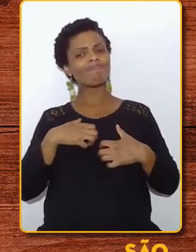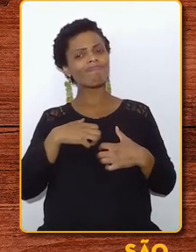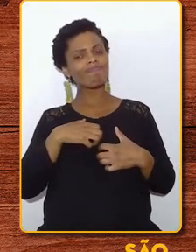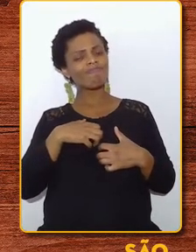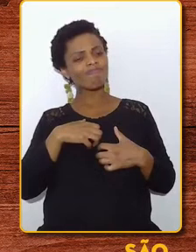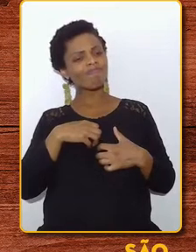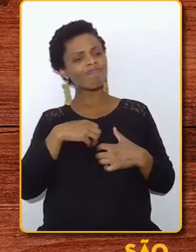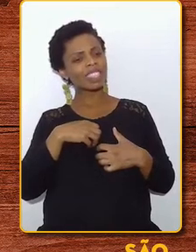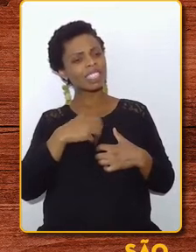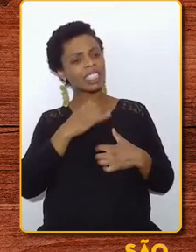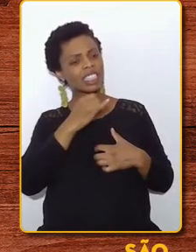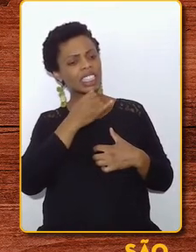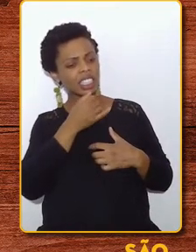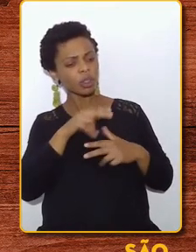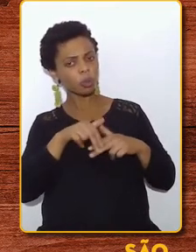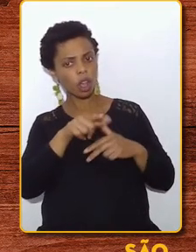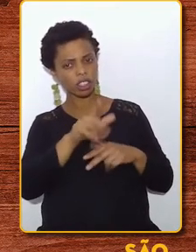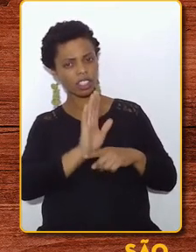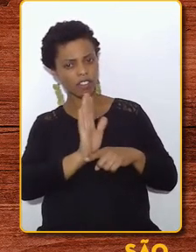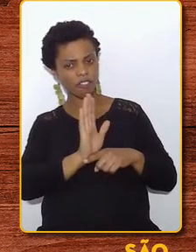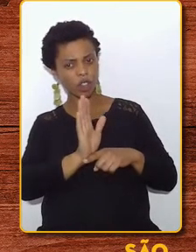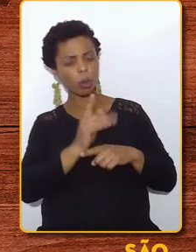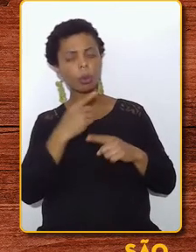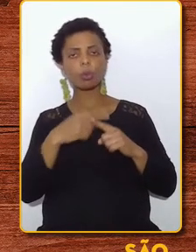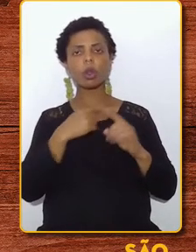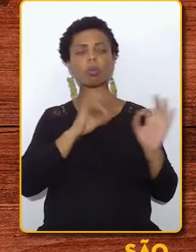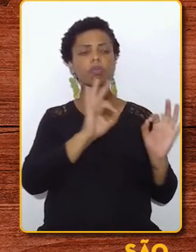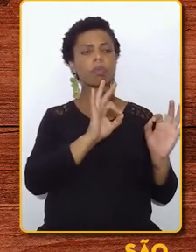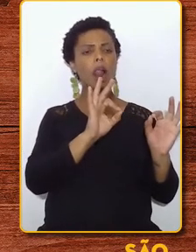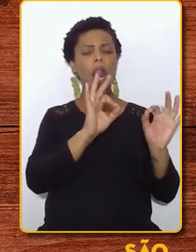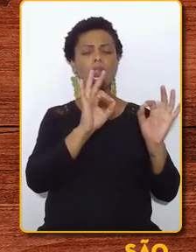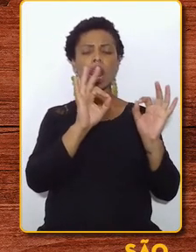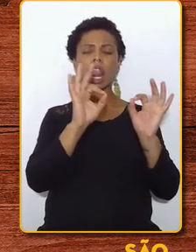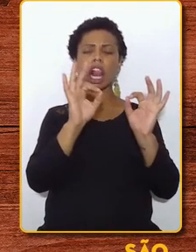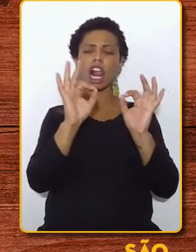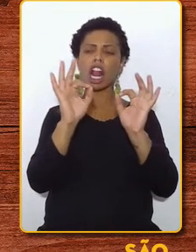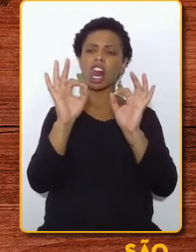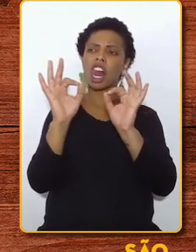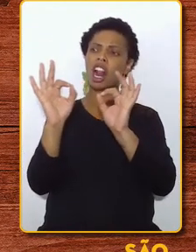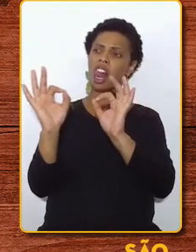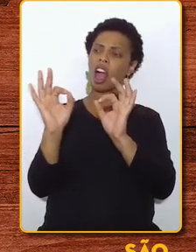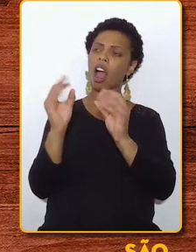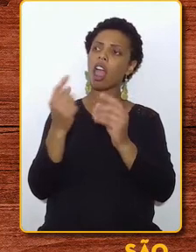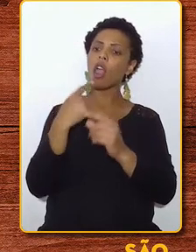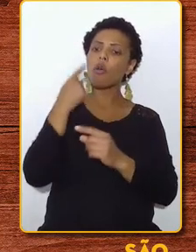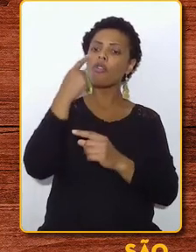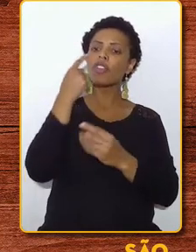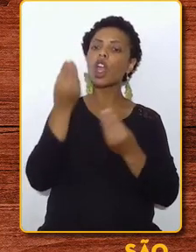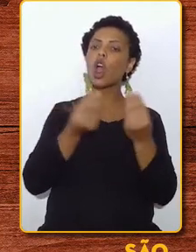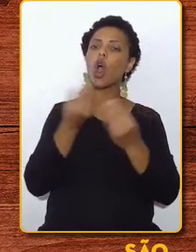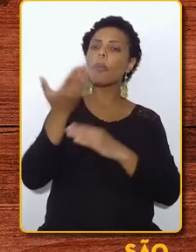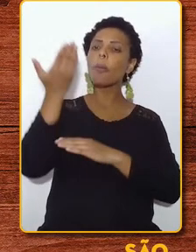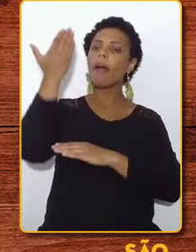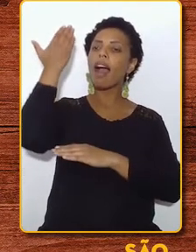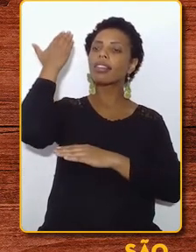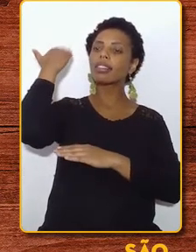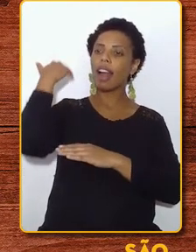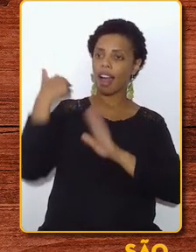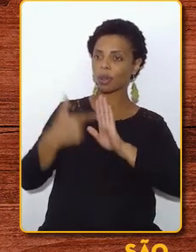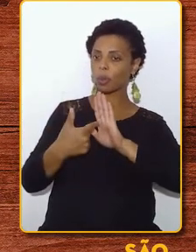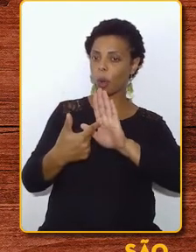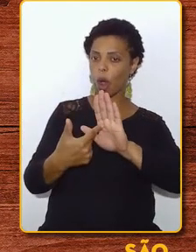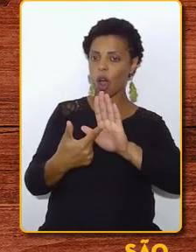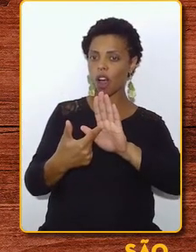dele. De ver um retrato do passado, né? Um passado que, em